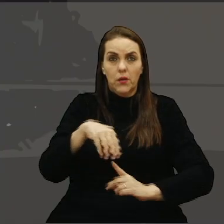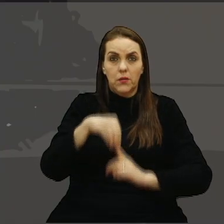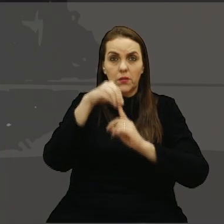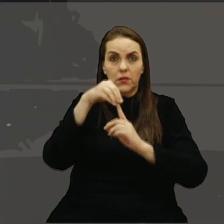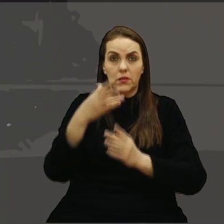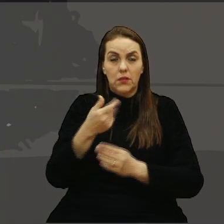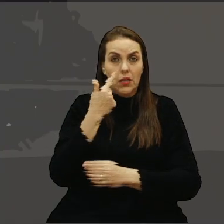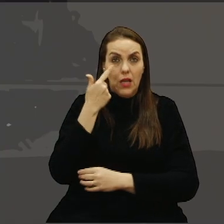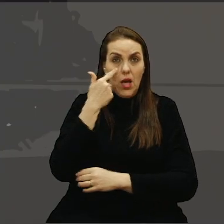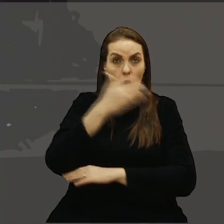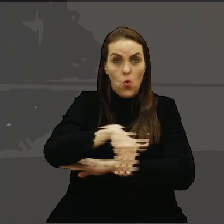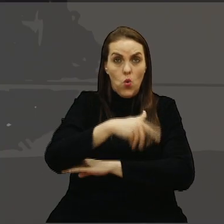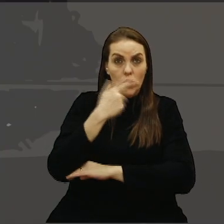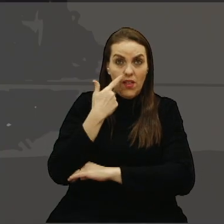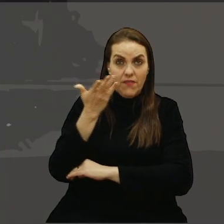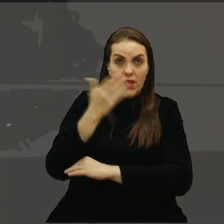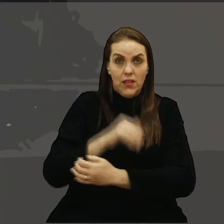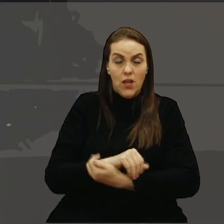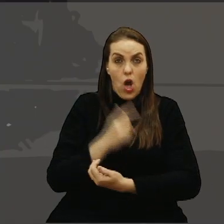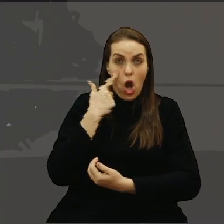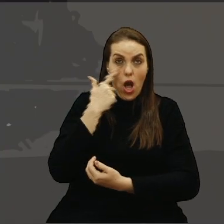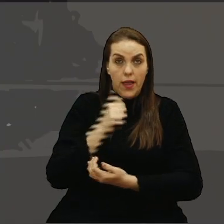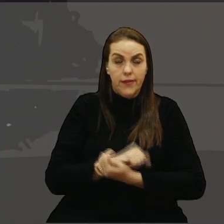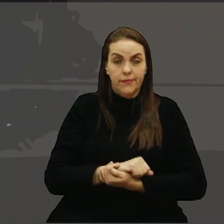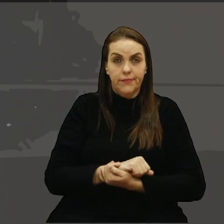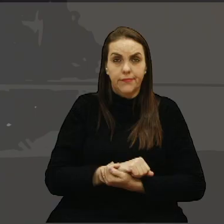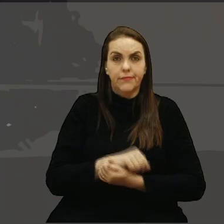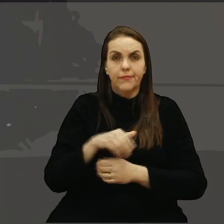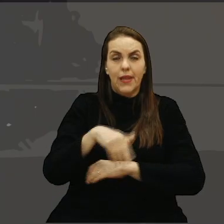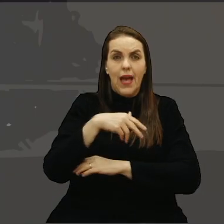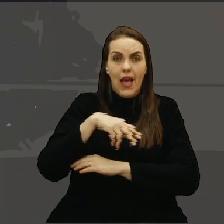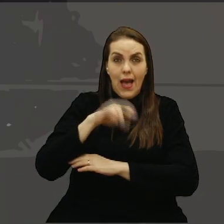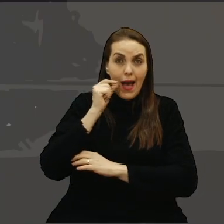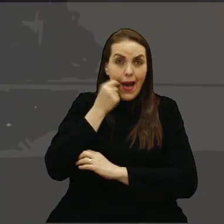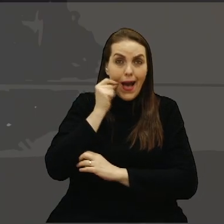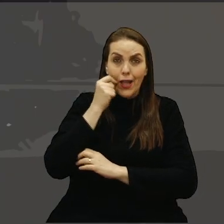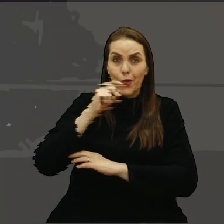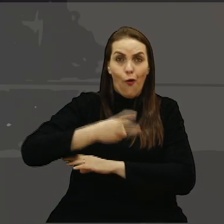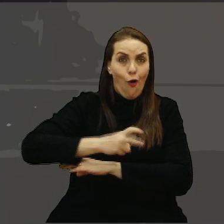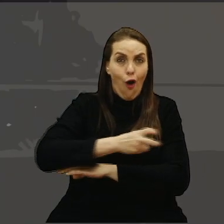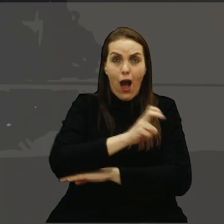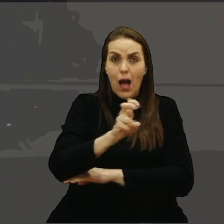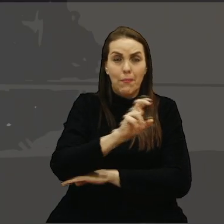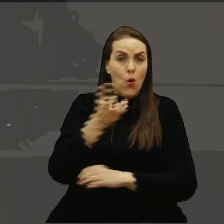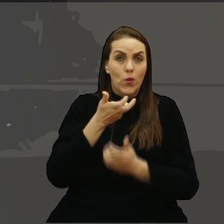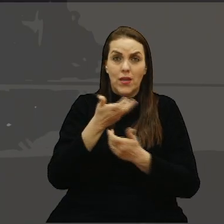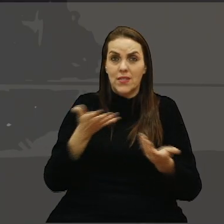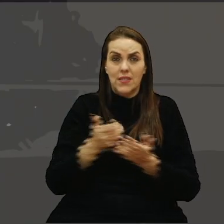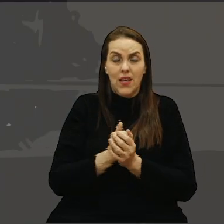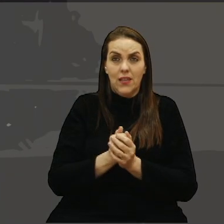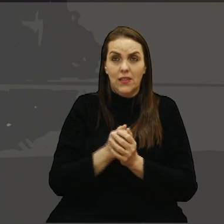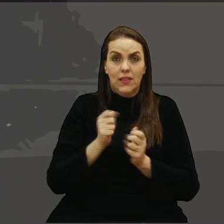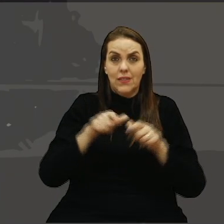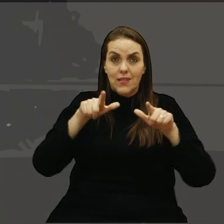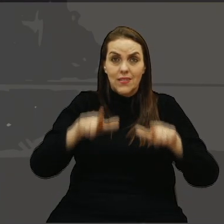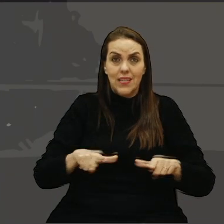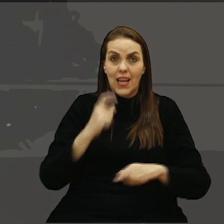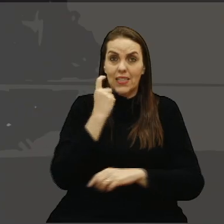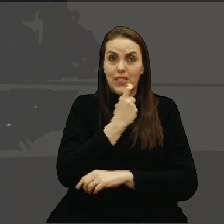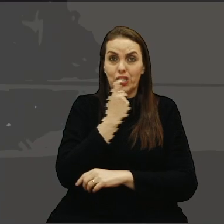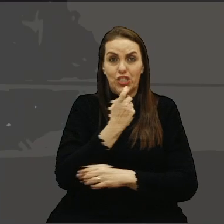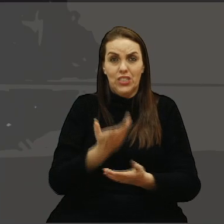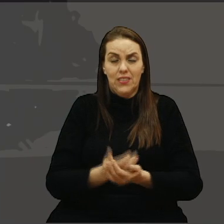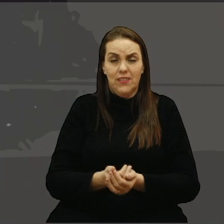rua você enxerga. Olha aí, ó, passa rato, cobra, o que quiser passa aí. E ali ainda mais a sala do dentista.